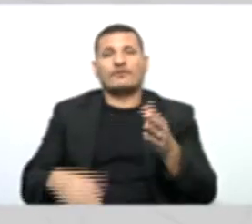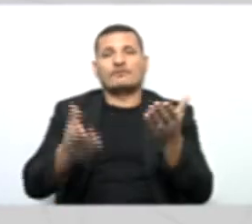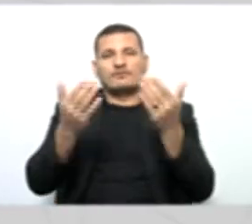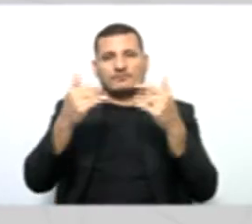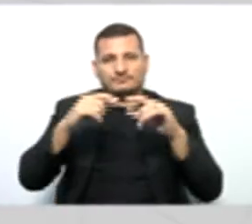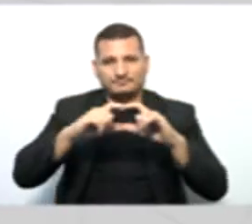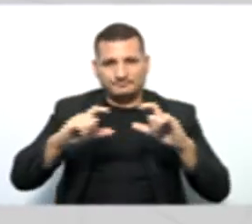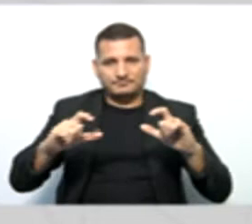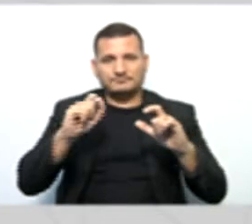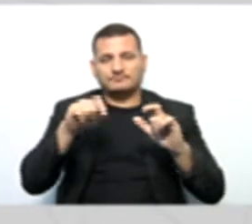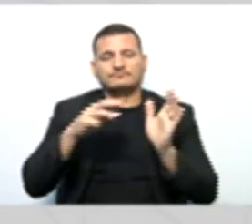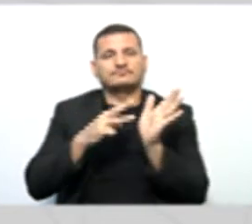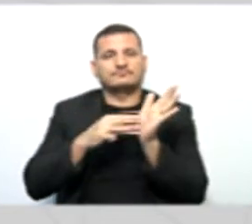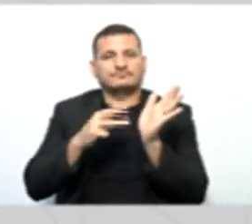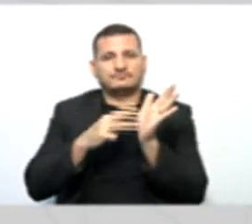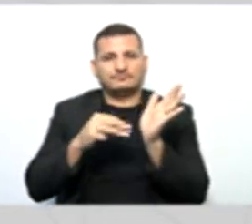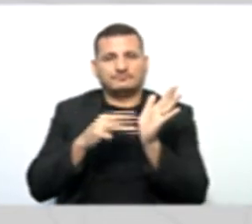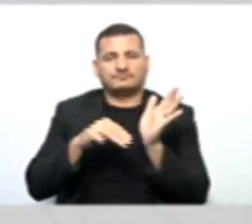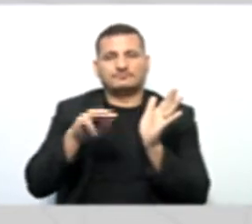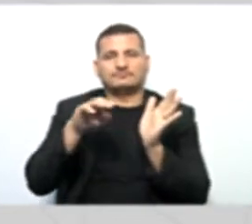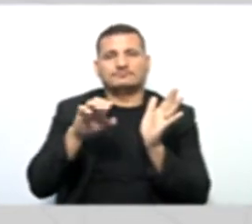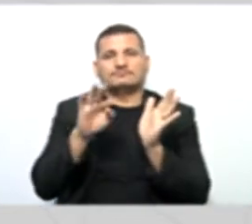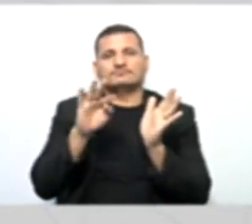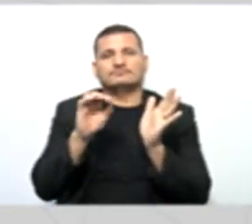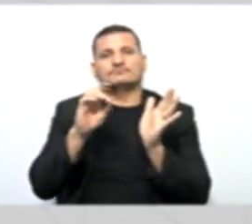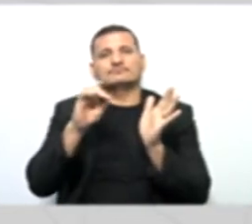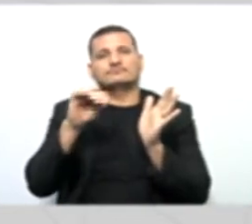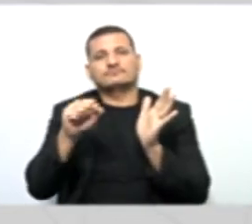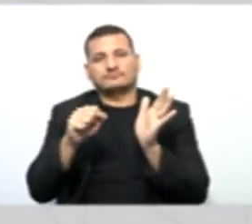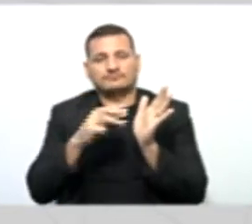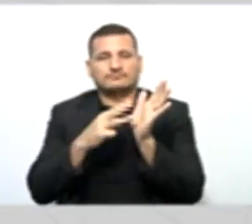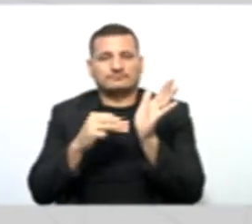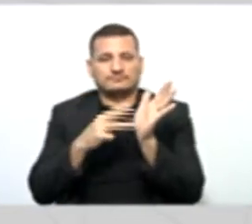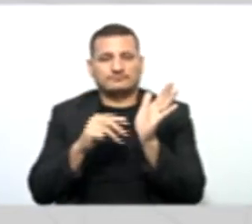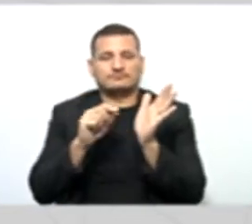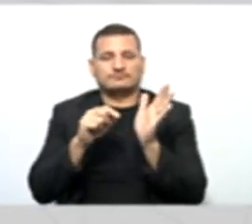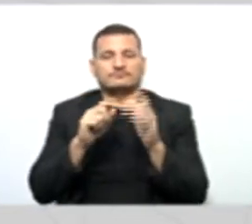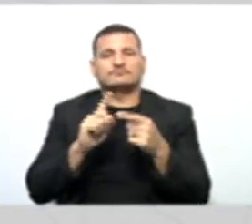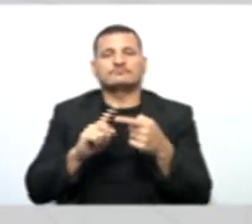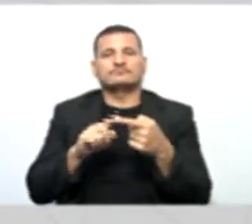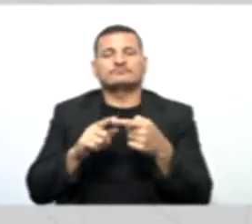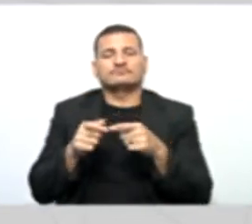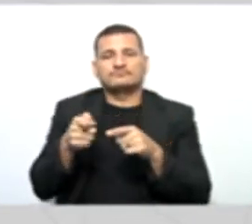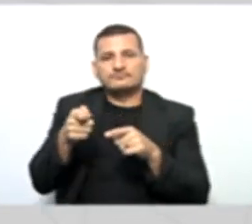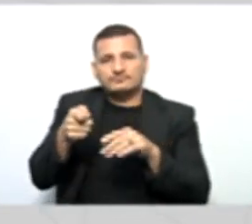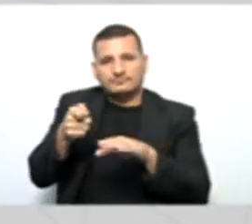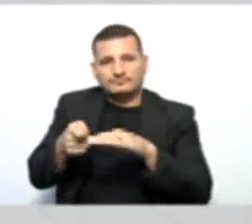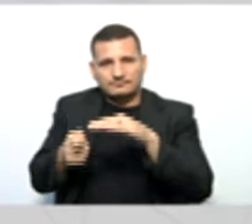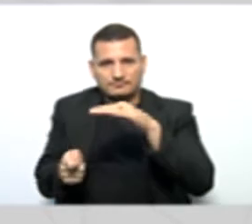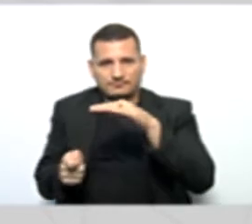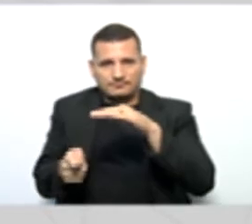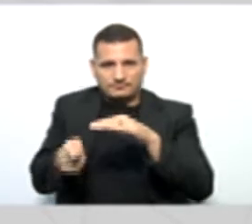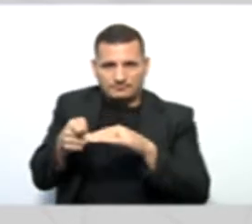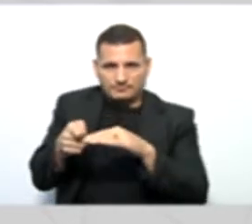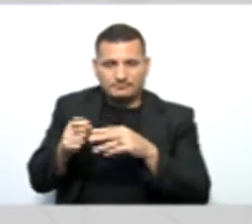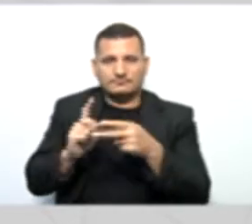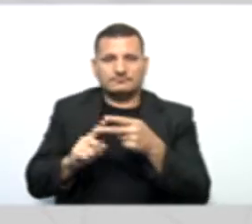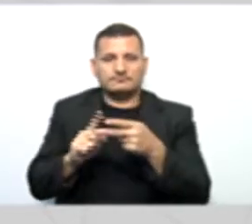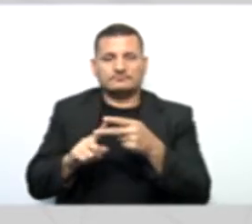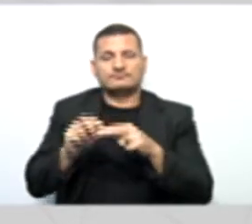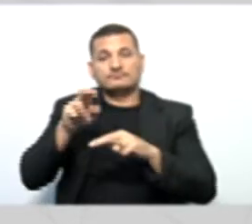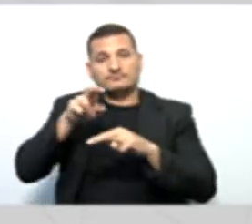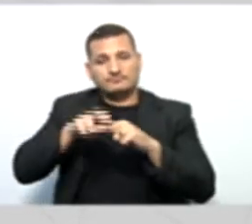os comportamentos, os métodos de classe. Regular a altura e regular